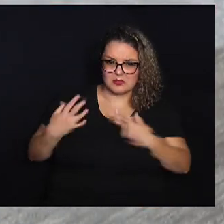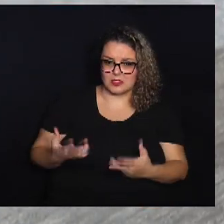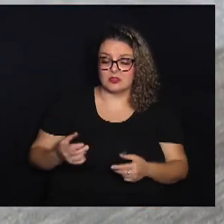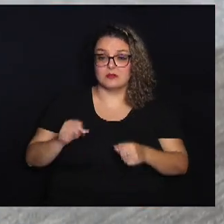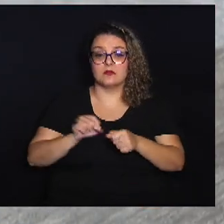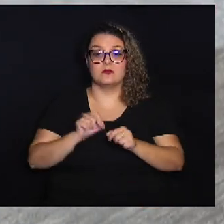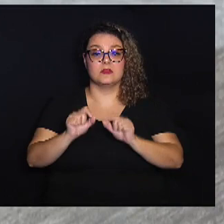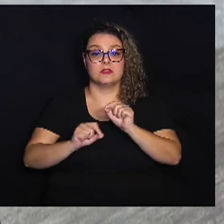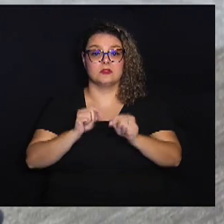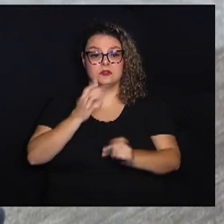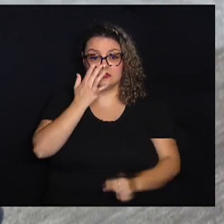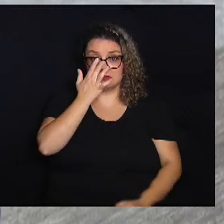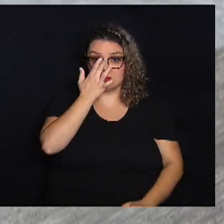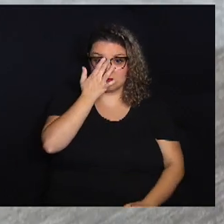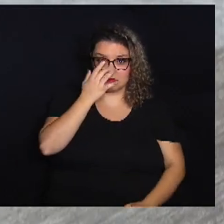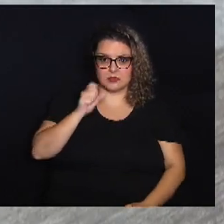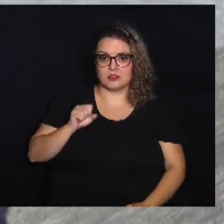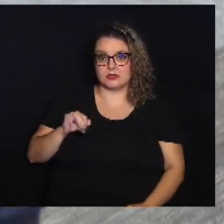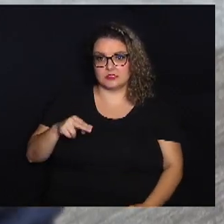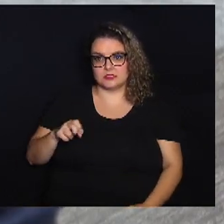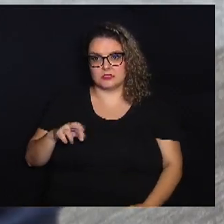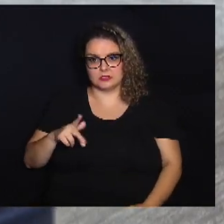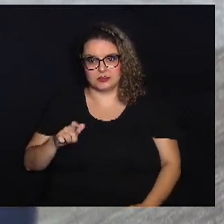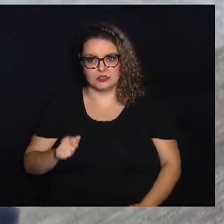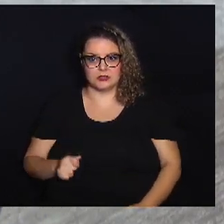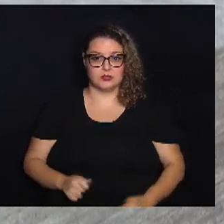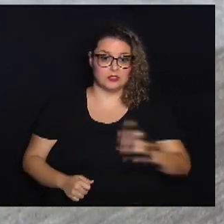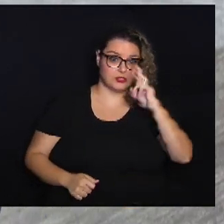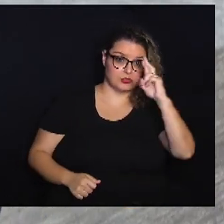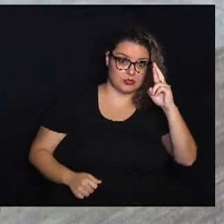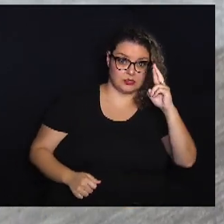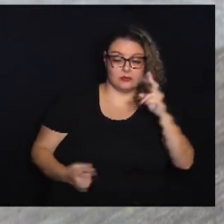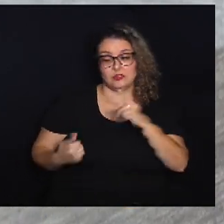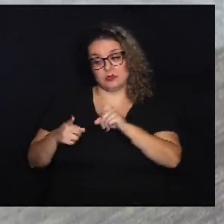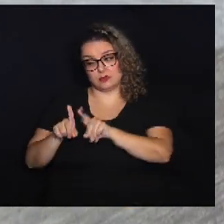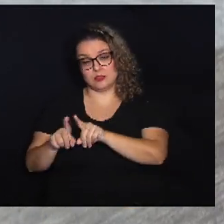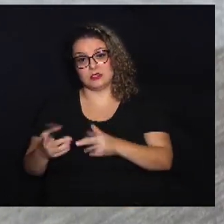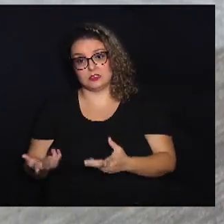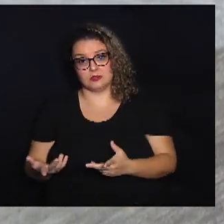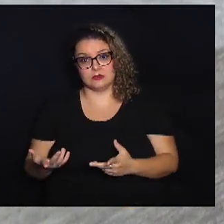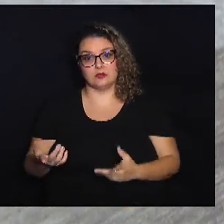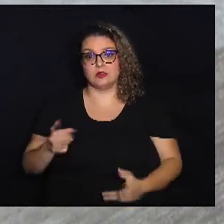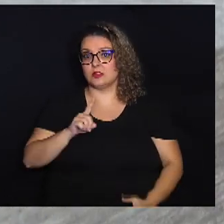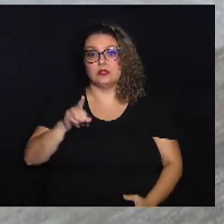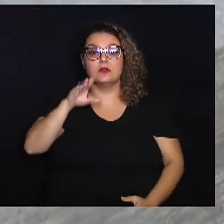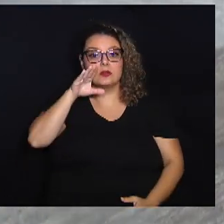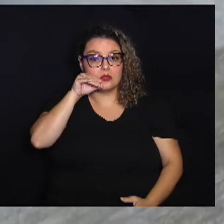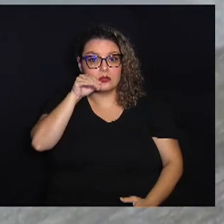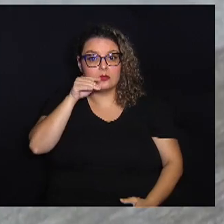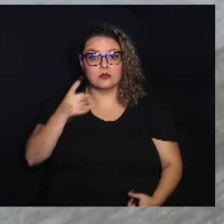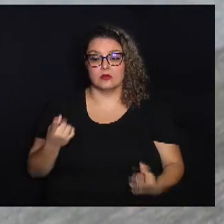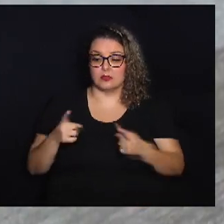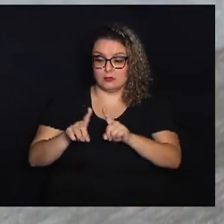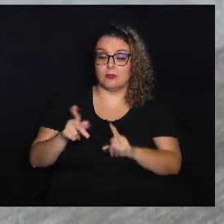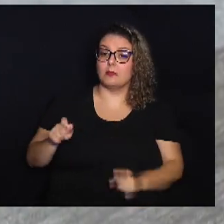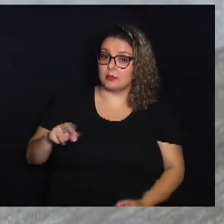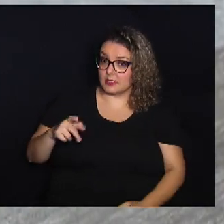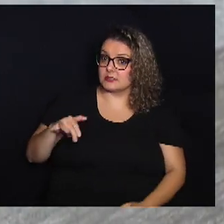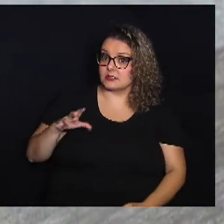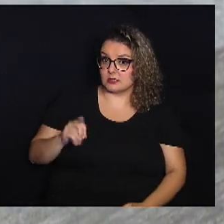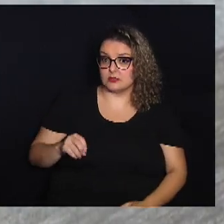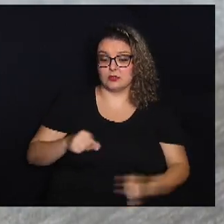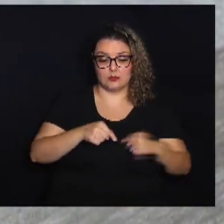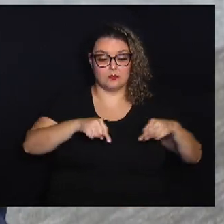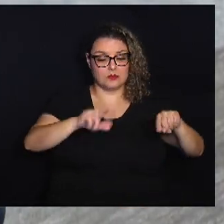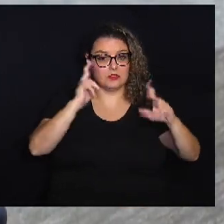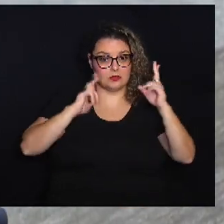quê? Uma sinergia muito bom entre patrão e parceiro, que eles não são funcionário, eles vão ser parceiro, é o salão